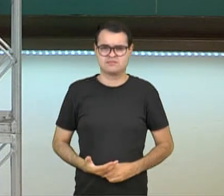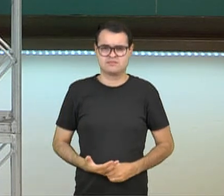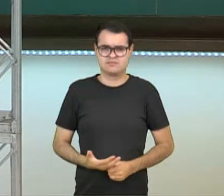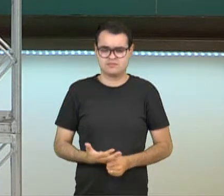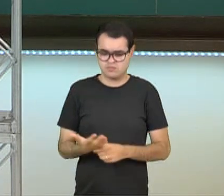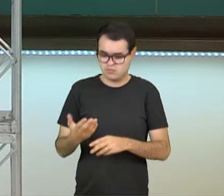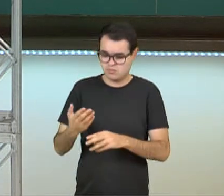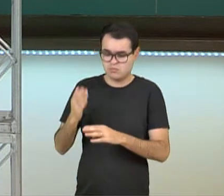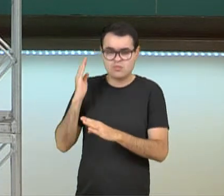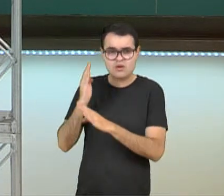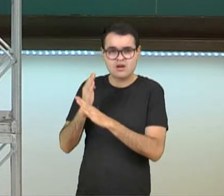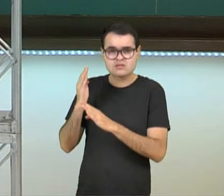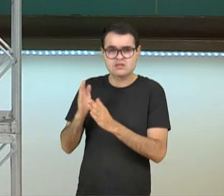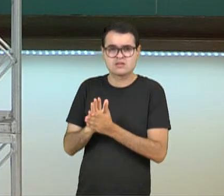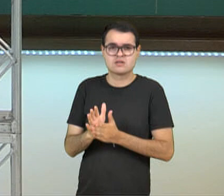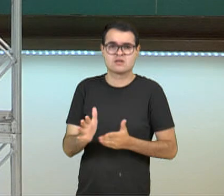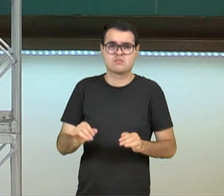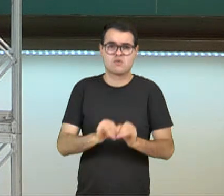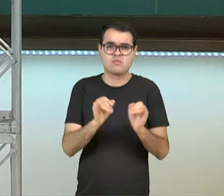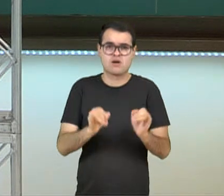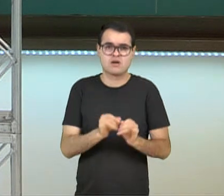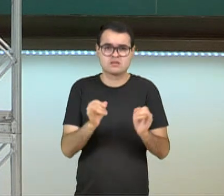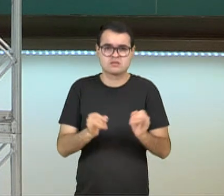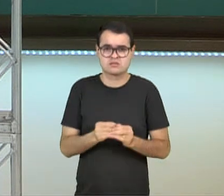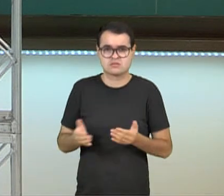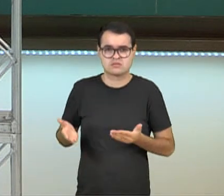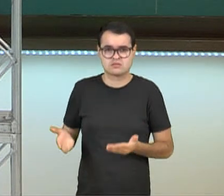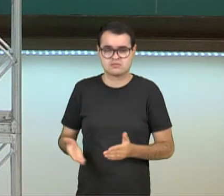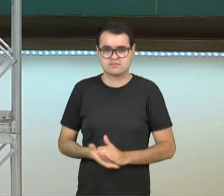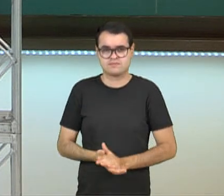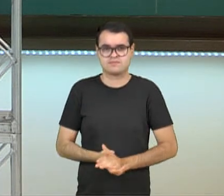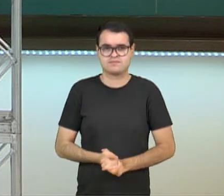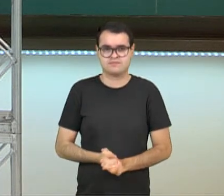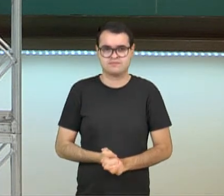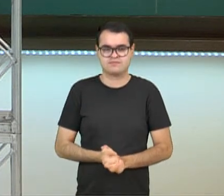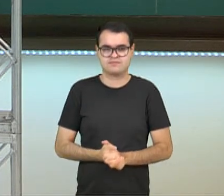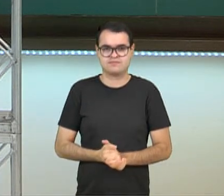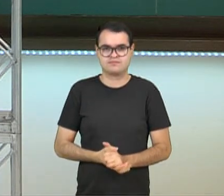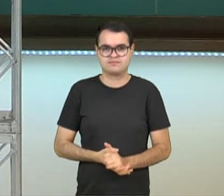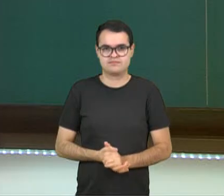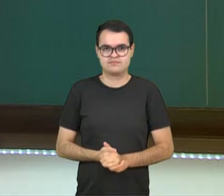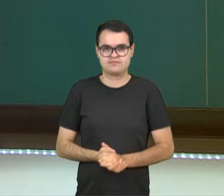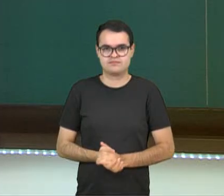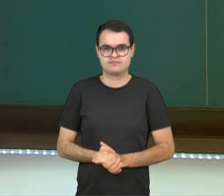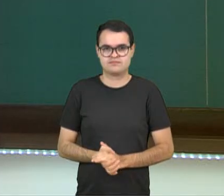uma bobeira da polícia, tá?